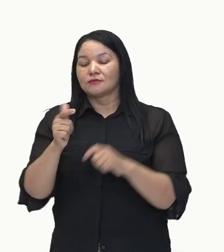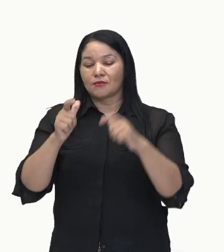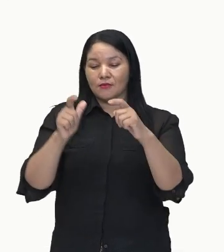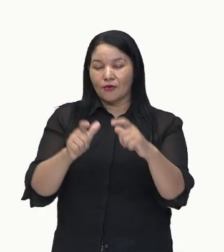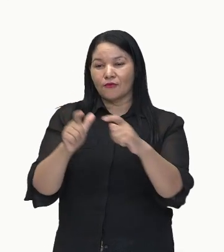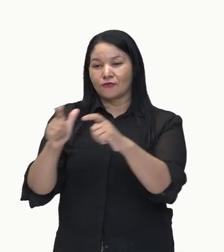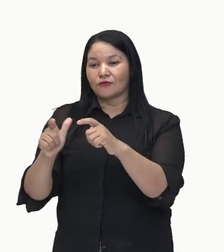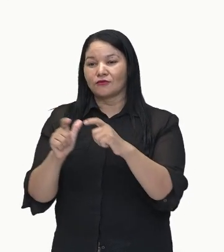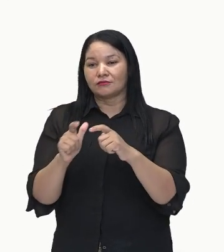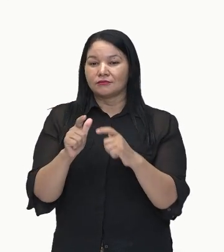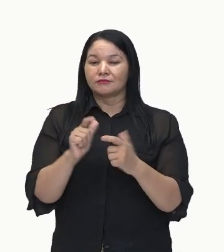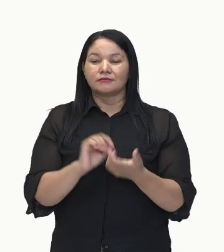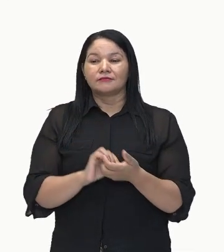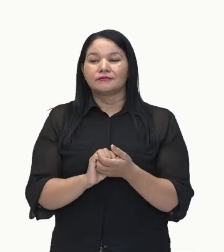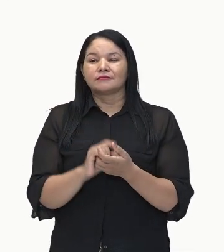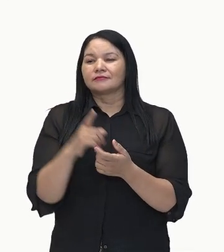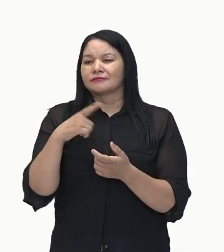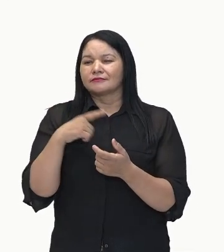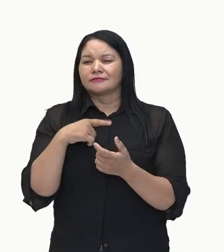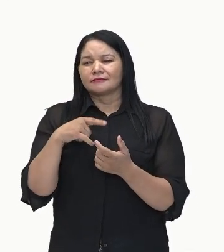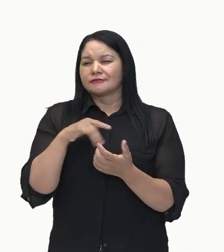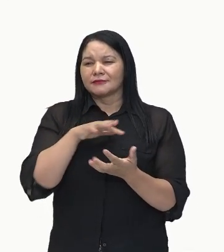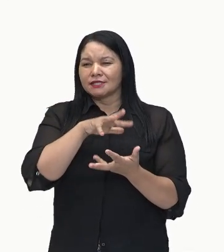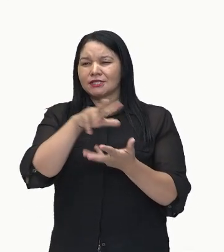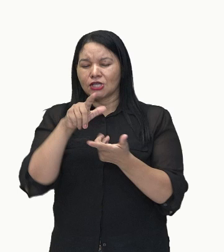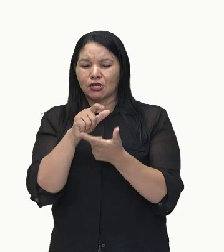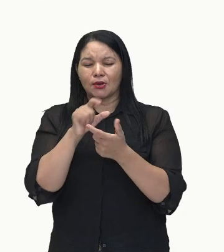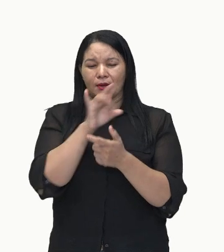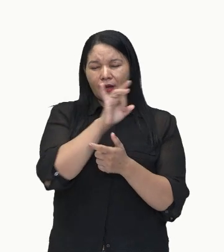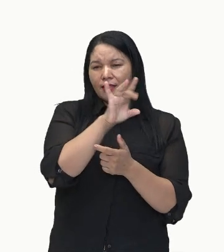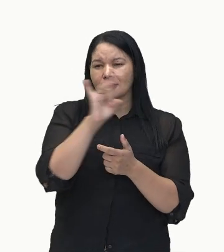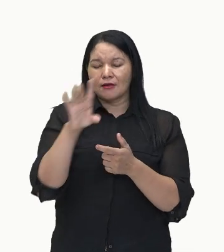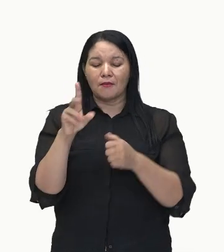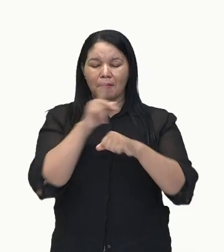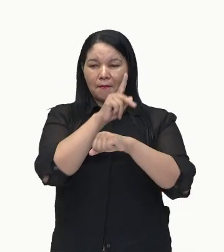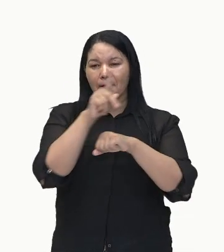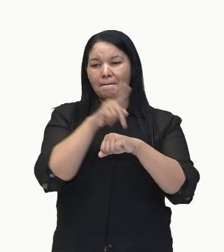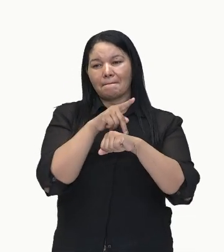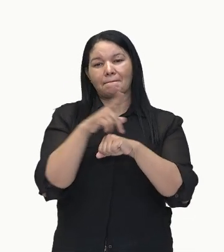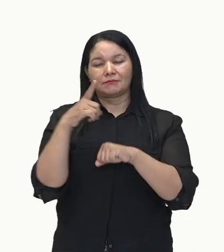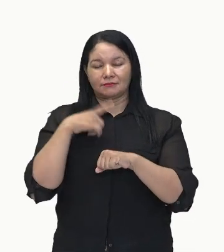é Rodin, na França, é Zuloaga,